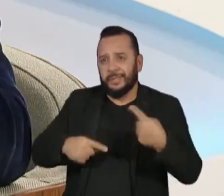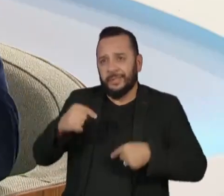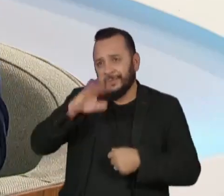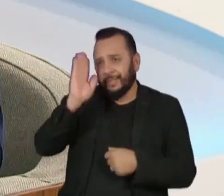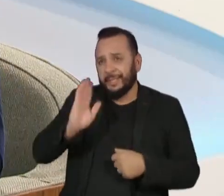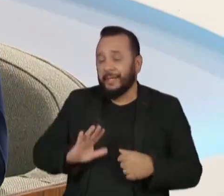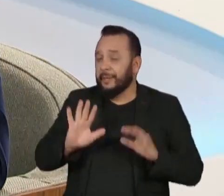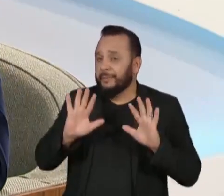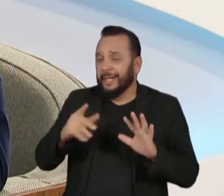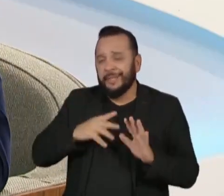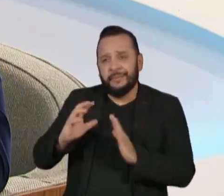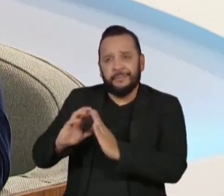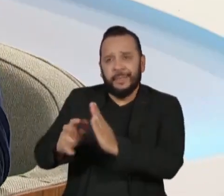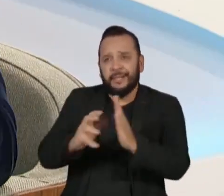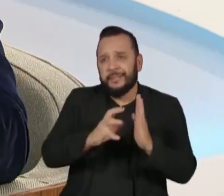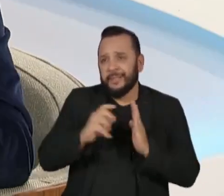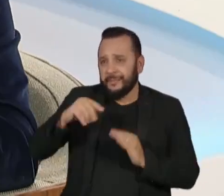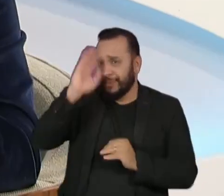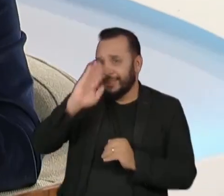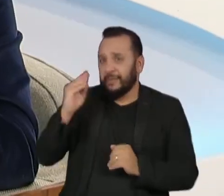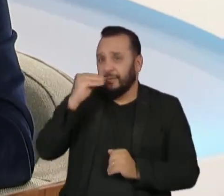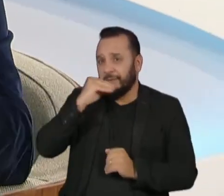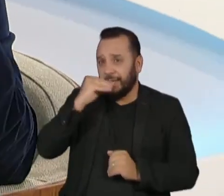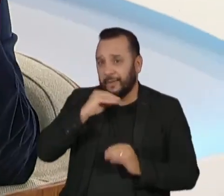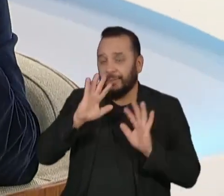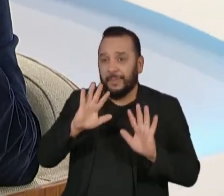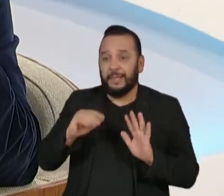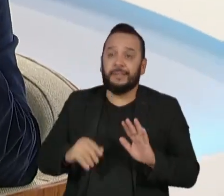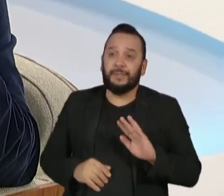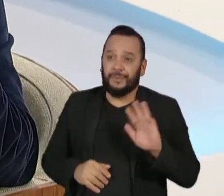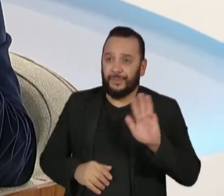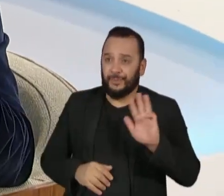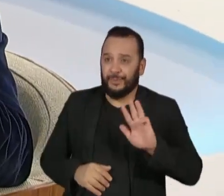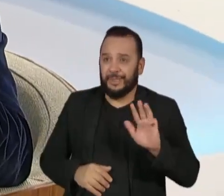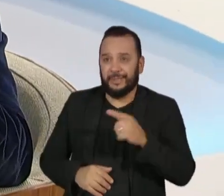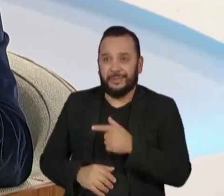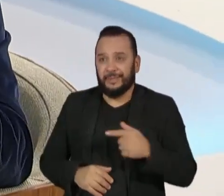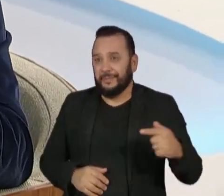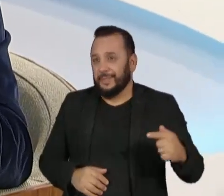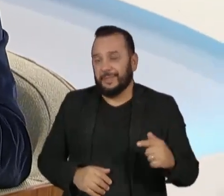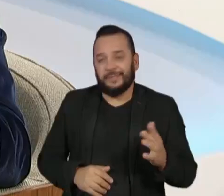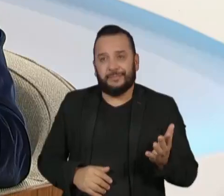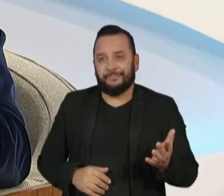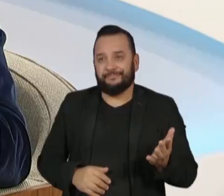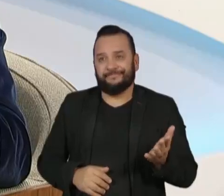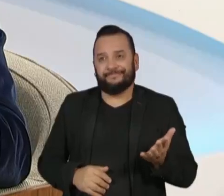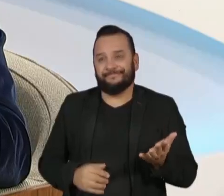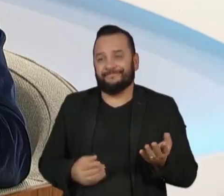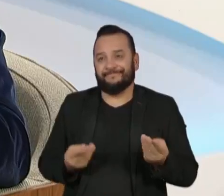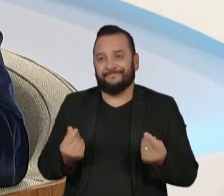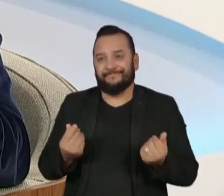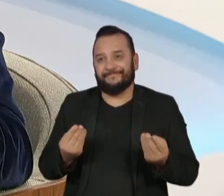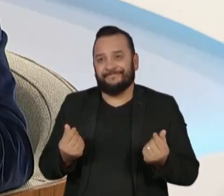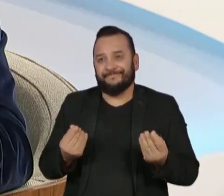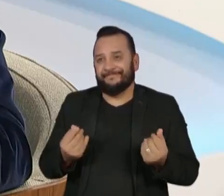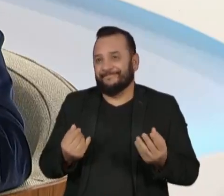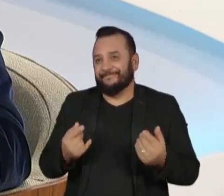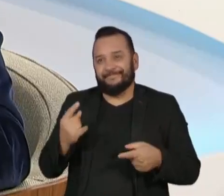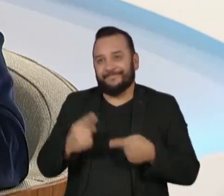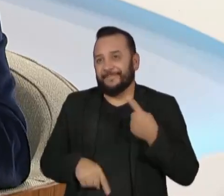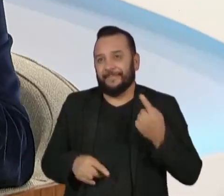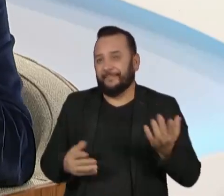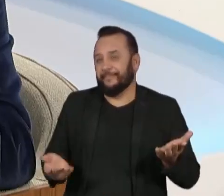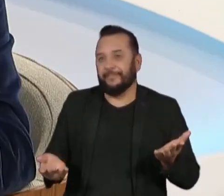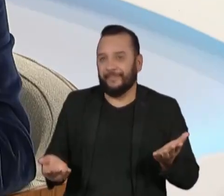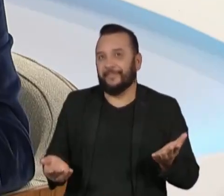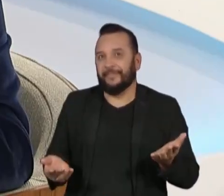da fragilidade dos partidos no Brasil. Mas o que o presidente Lula fez essa semana, por exemplo, é uma coisa assim, que não cola mais,